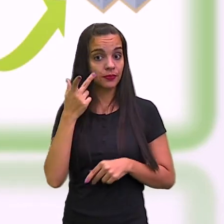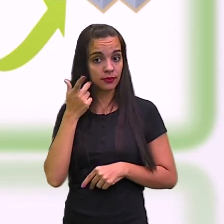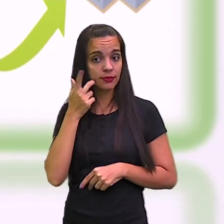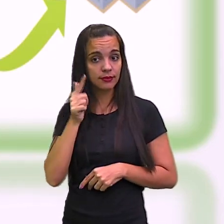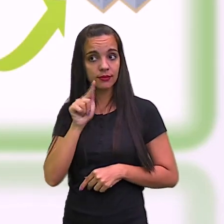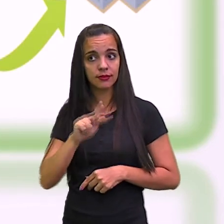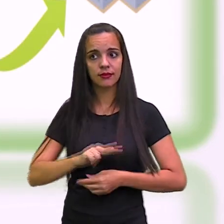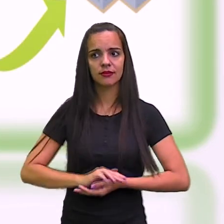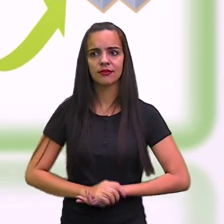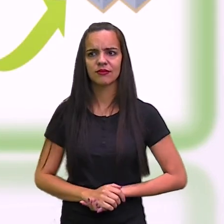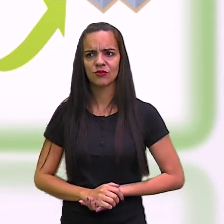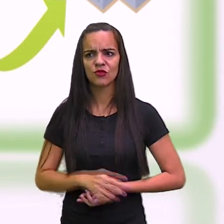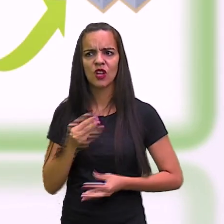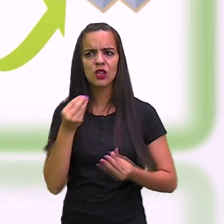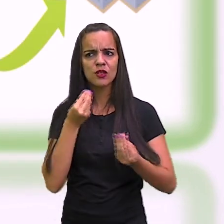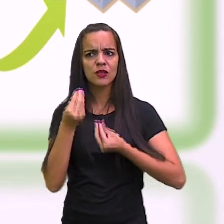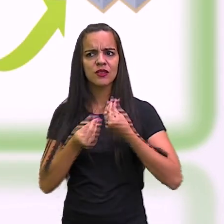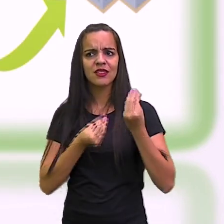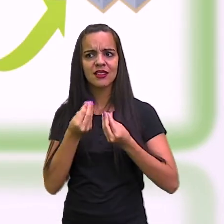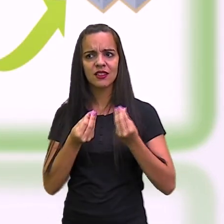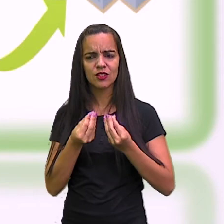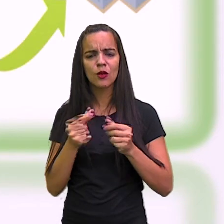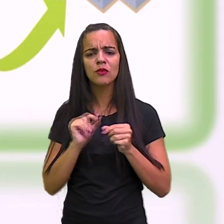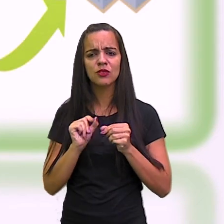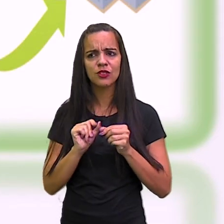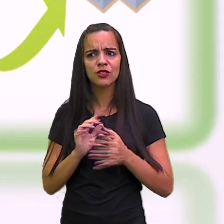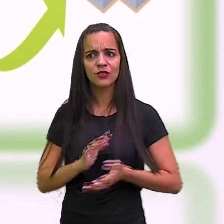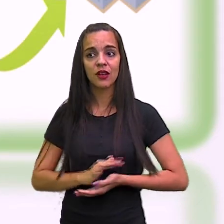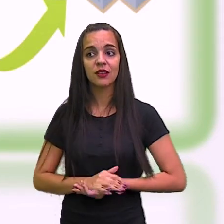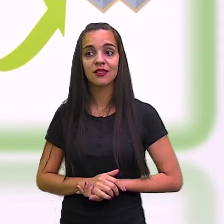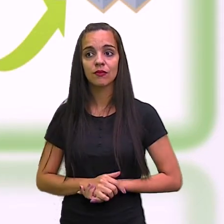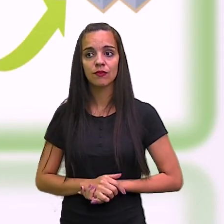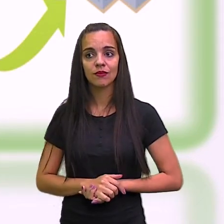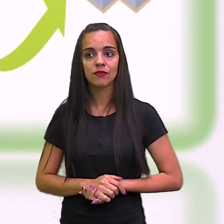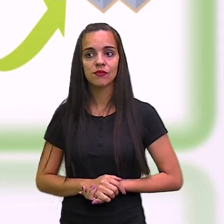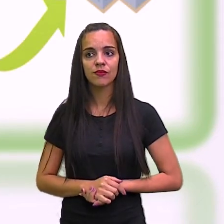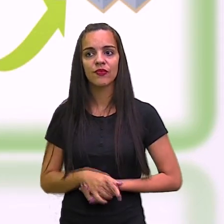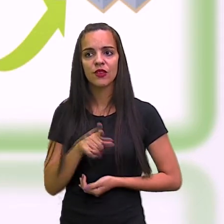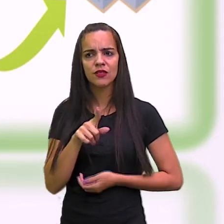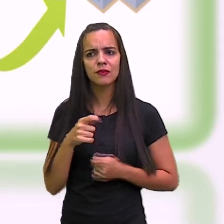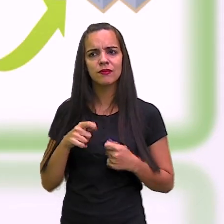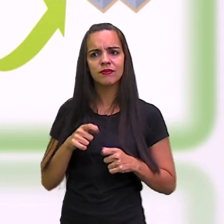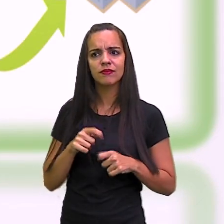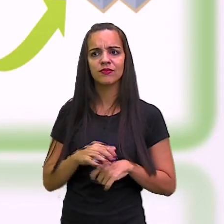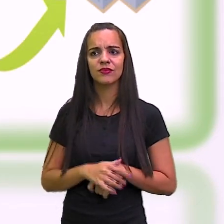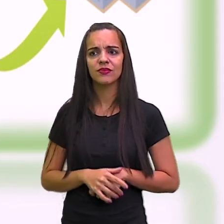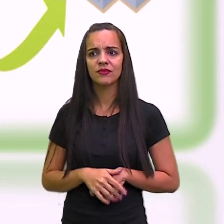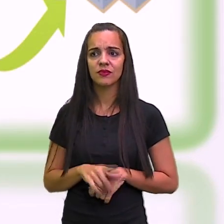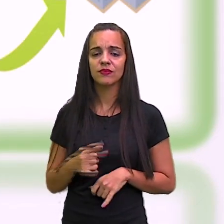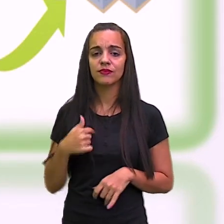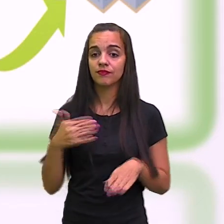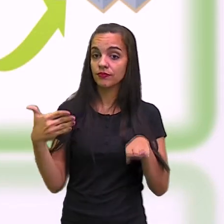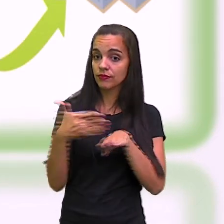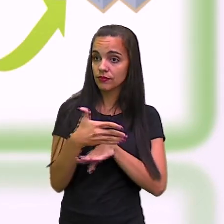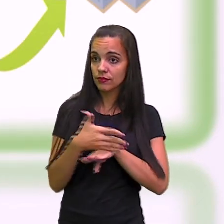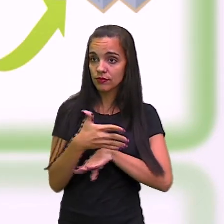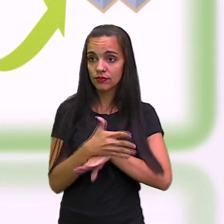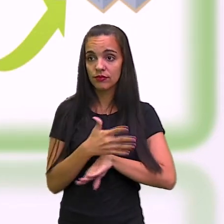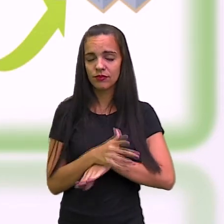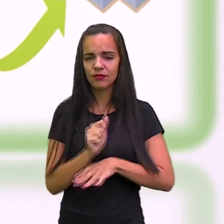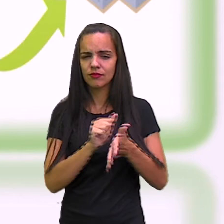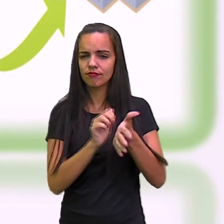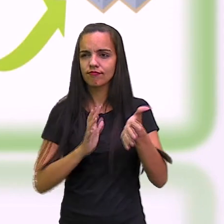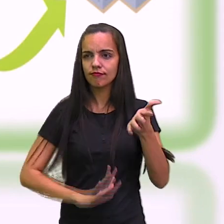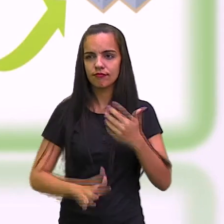mesmo? E como é que a gente faz para fazer isso, hein? Para isso, você pode acessar nossas atividades